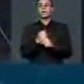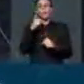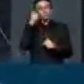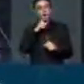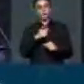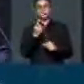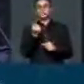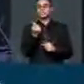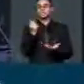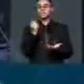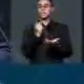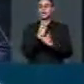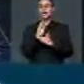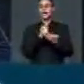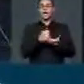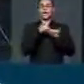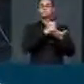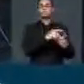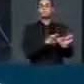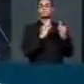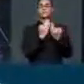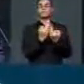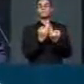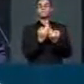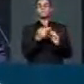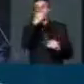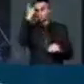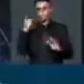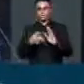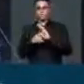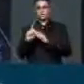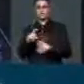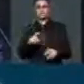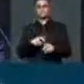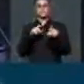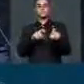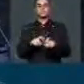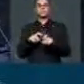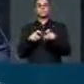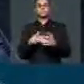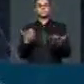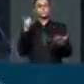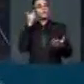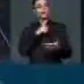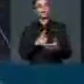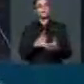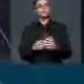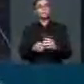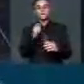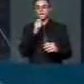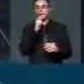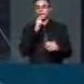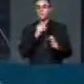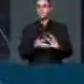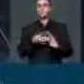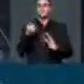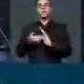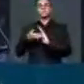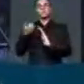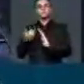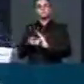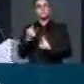estão lá dentro possam tirar da sua terra a sua produção. Lá tem muita gente que plantou sua mandioca, plantou lá o seu feijão, plantou lá o